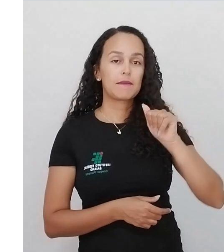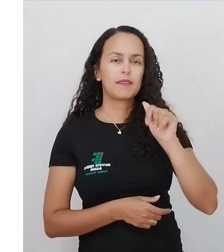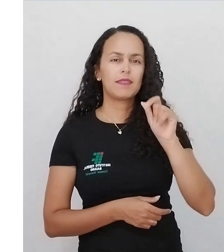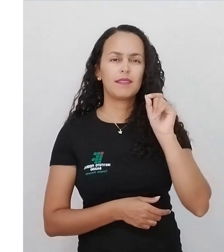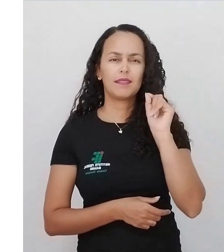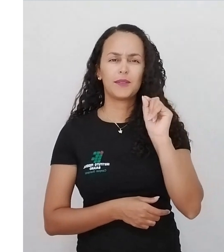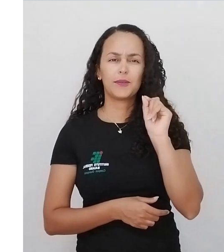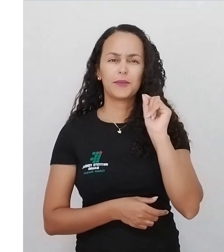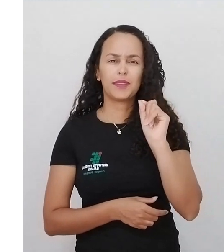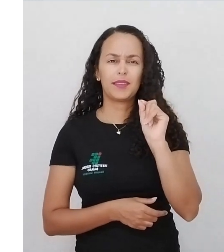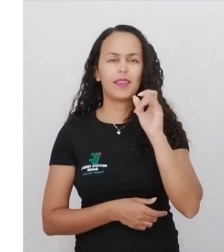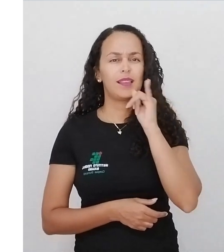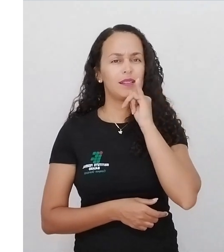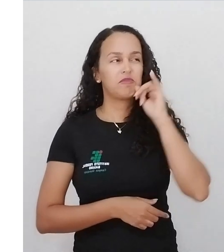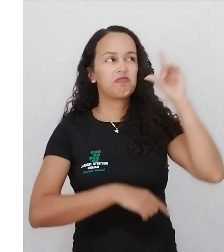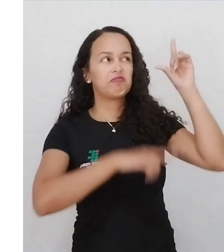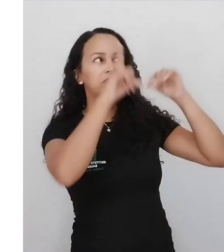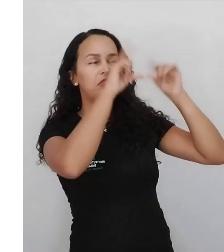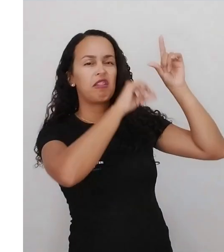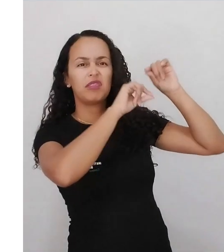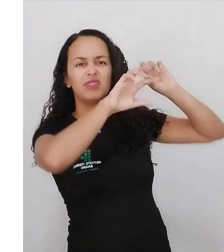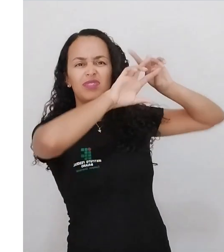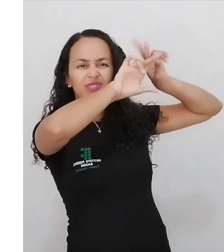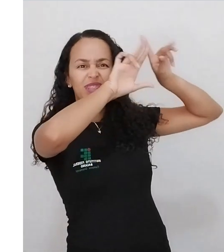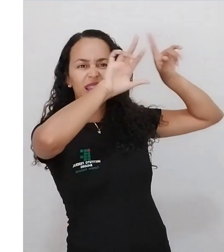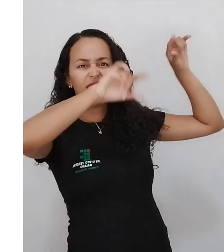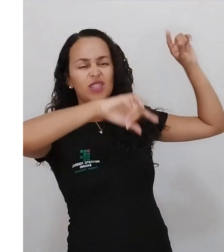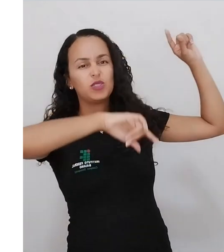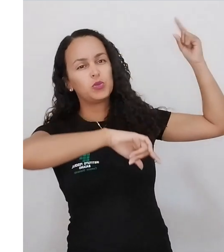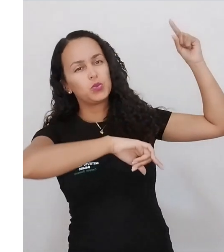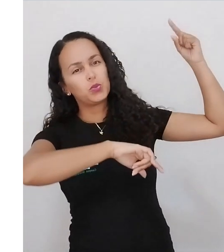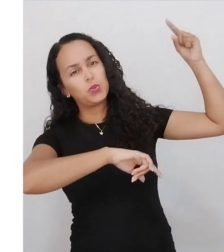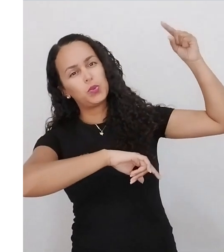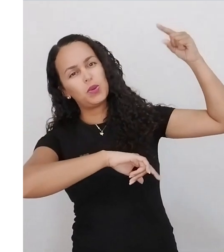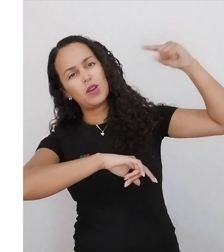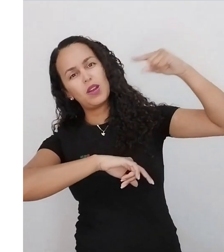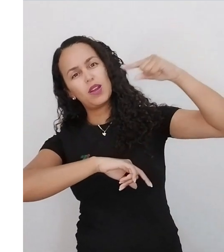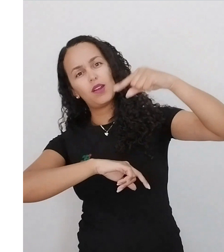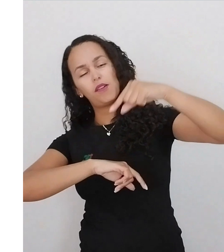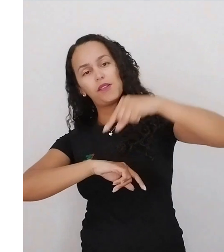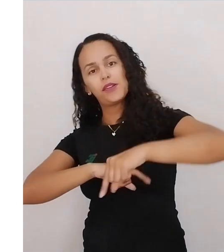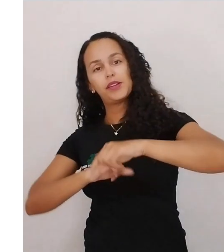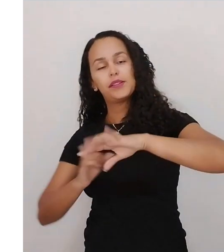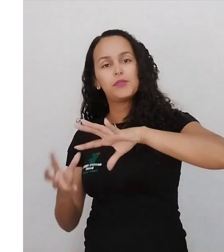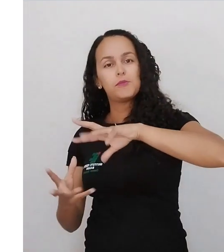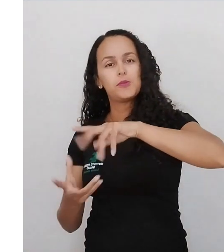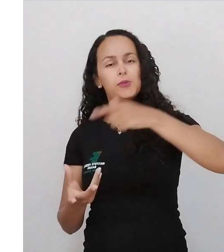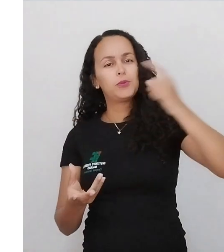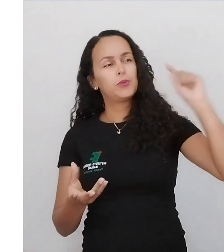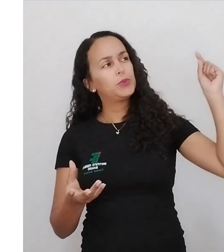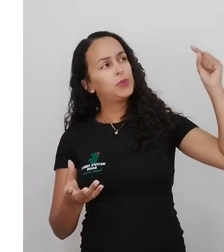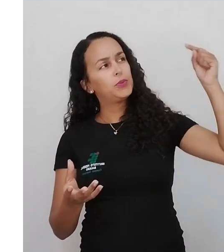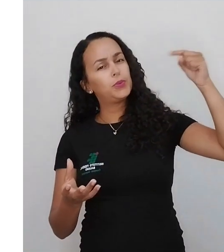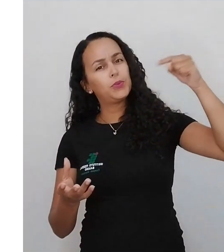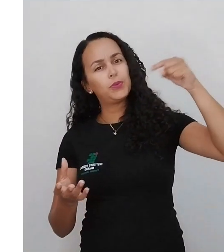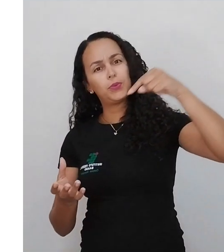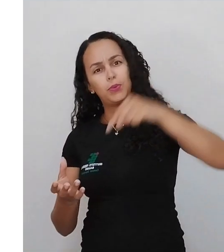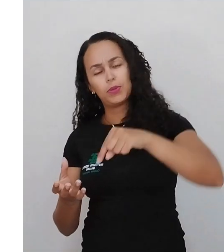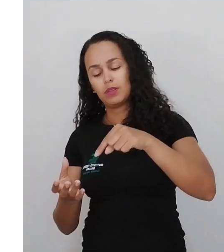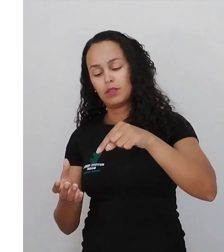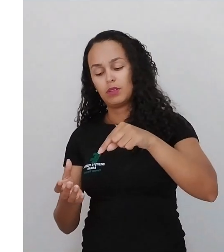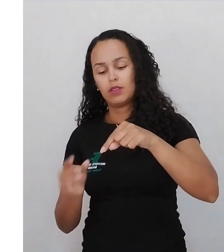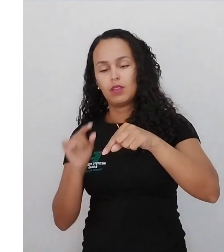fora, chegaram no nosso planeta e esses corpos teriam, né, junto deles, as primeiras formas de vida já